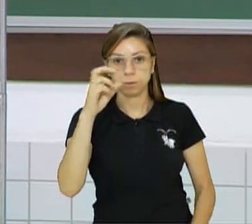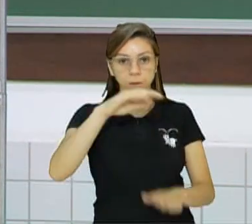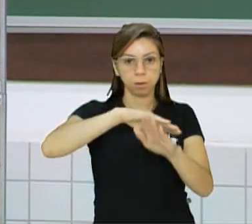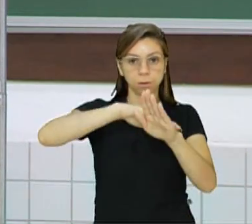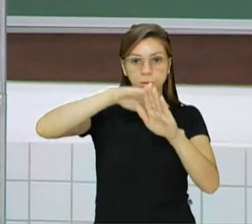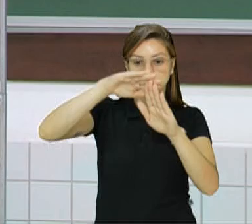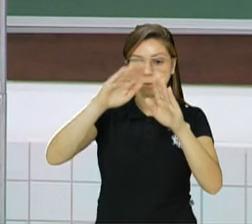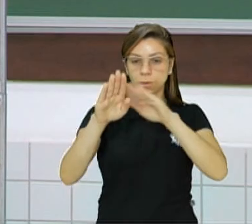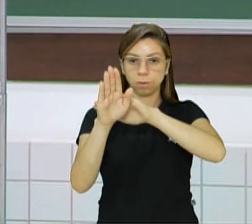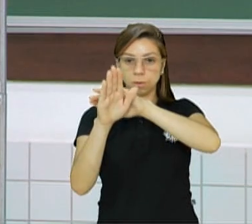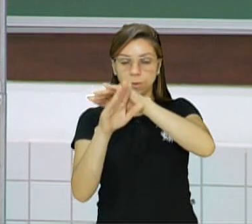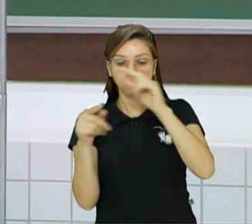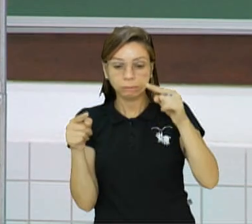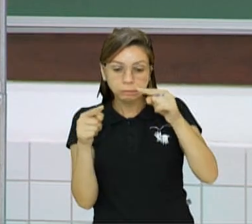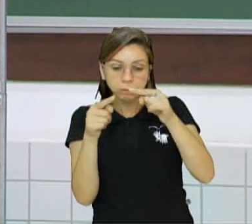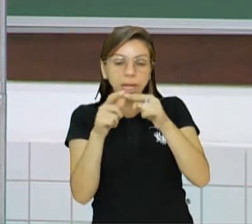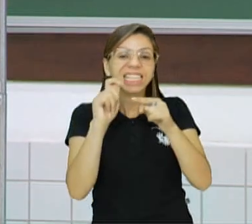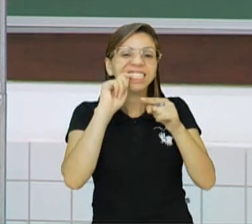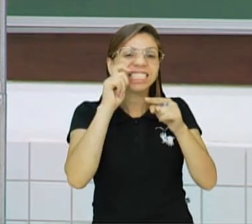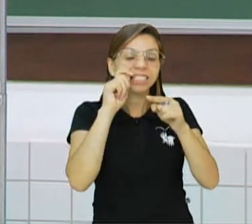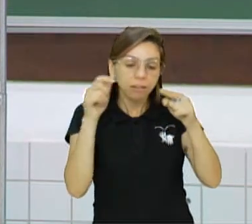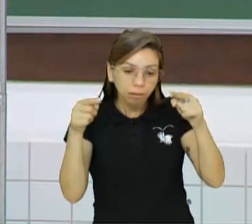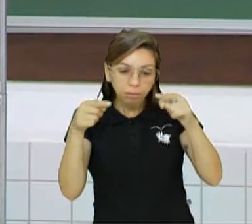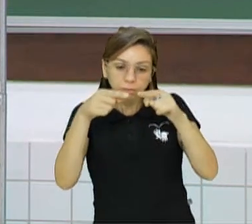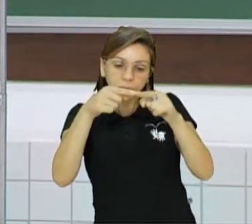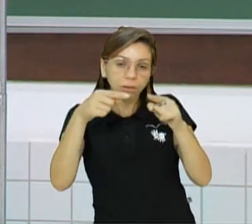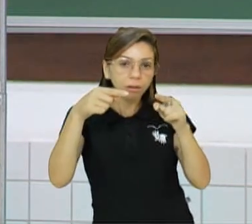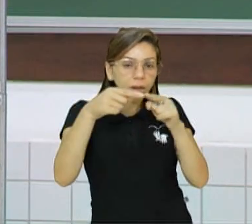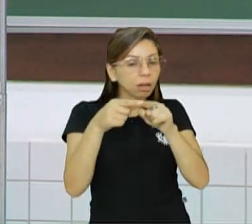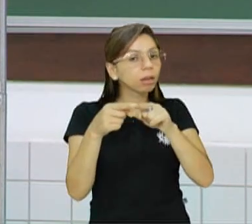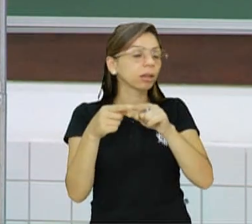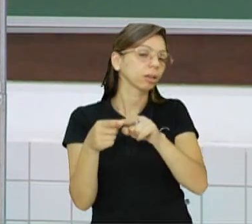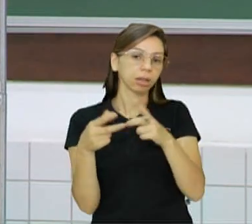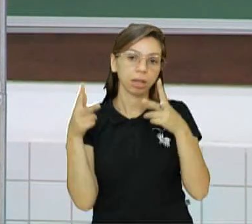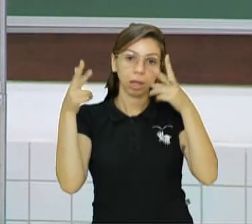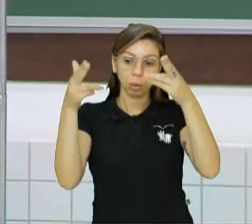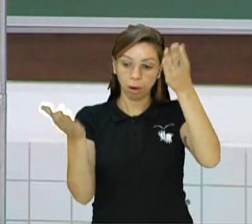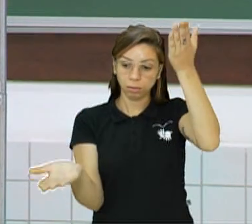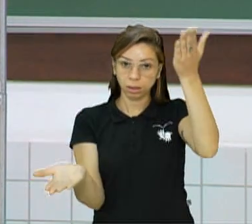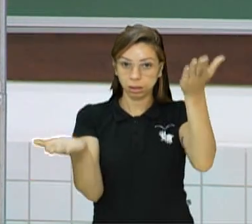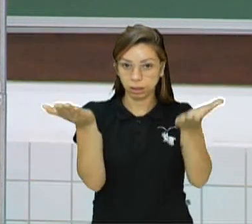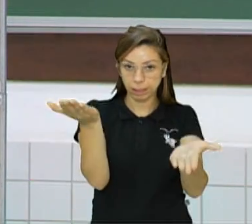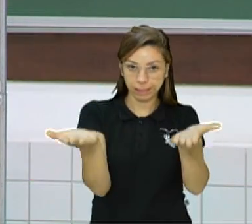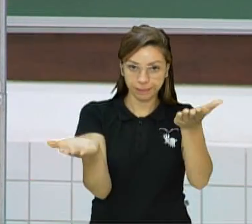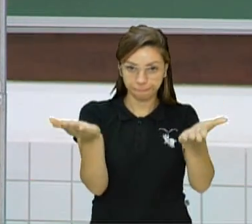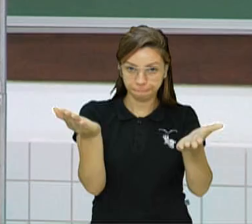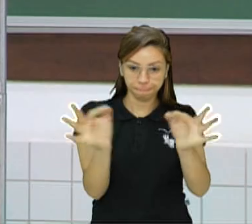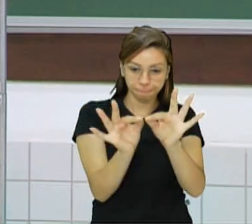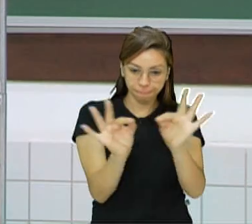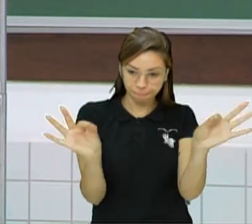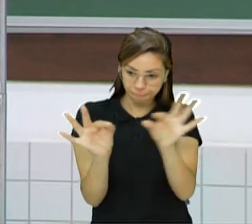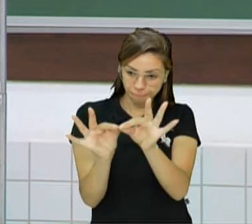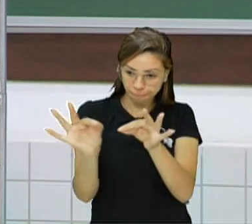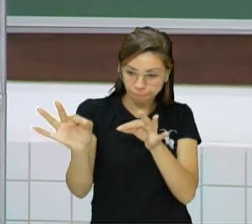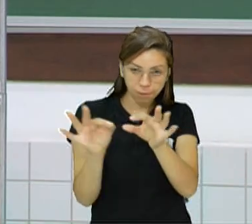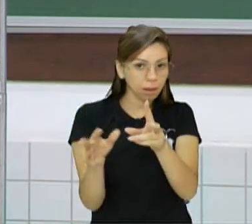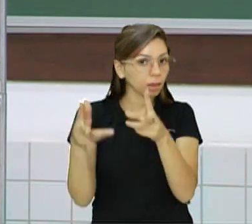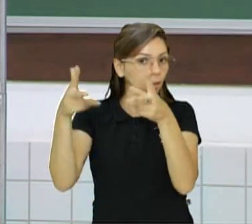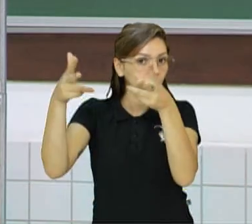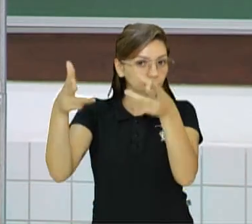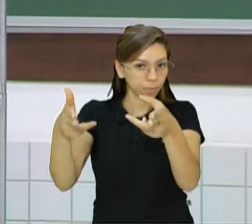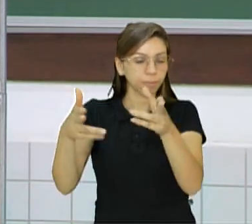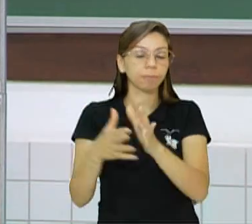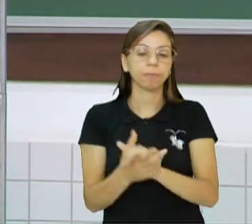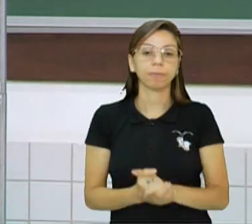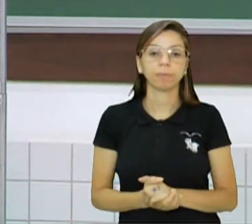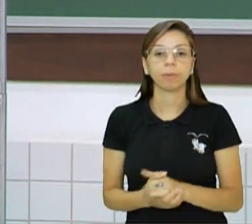com o palitinho de dente certinho, você vai ver que eles vão ficar na mesma proporção, na mesma medida, semelhantes.